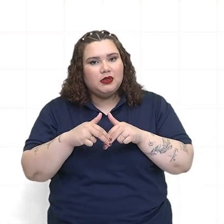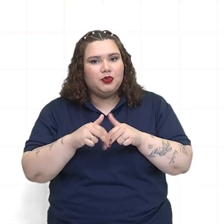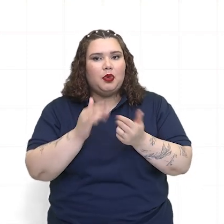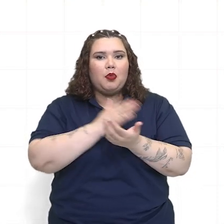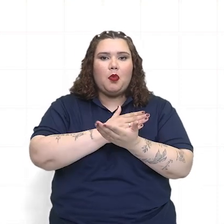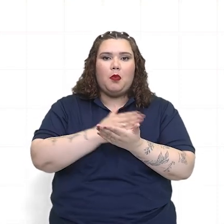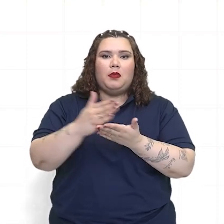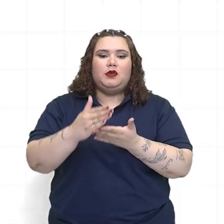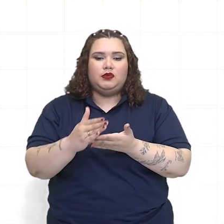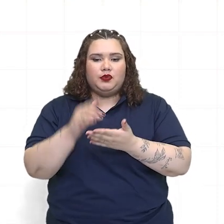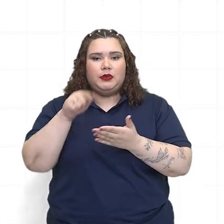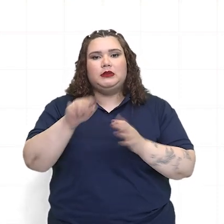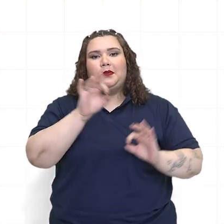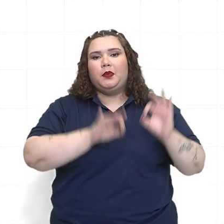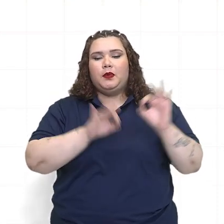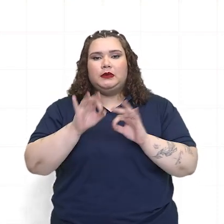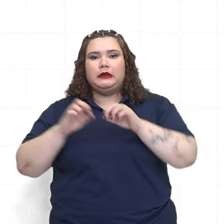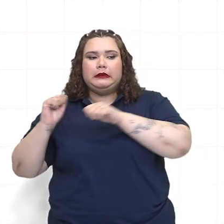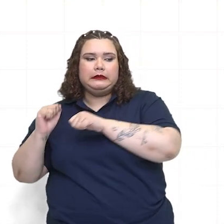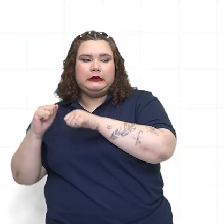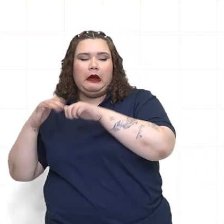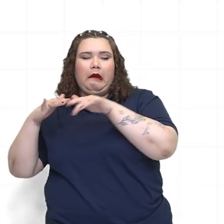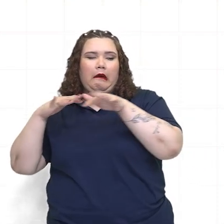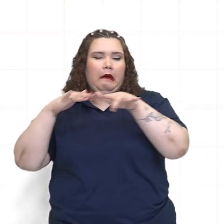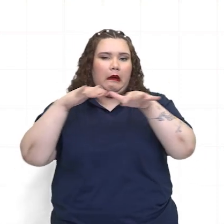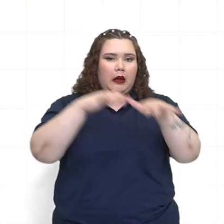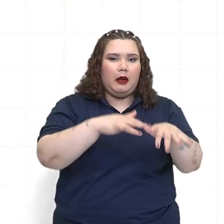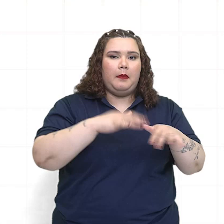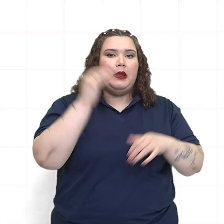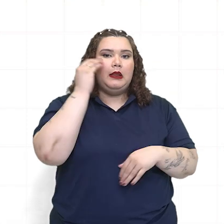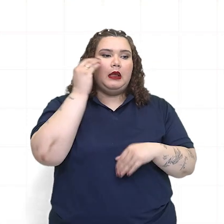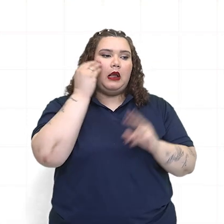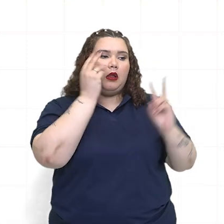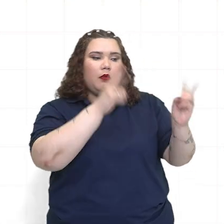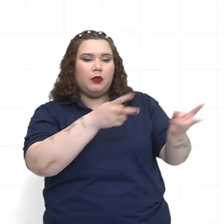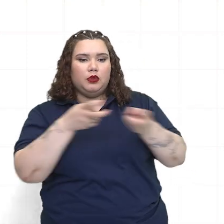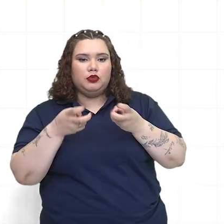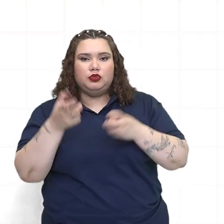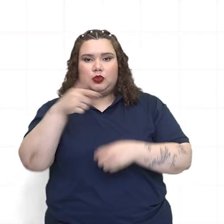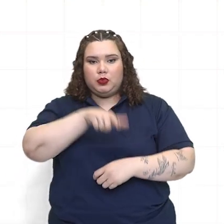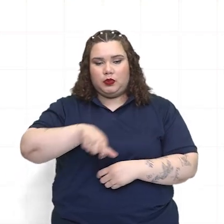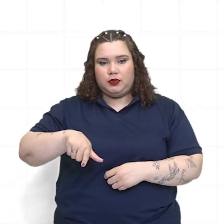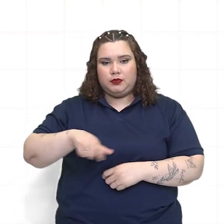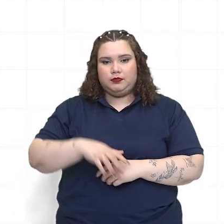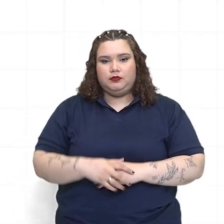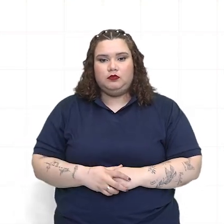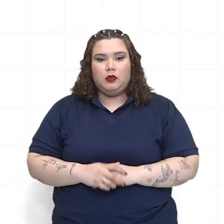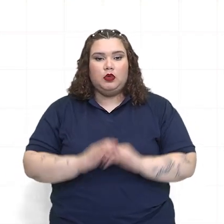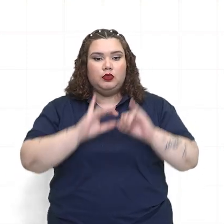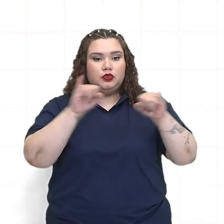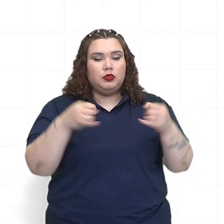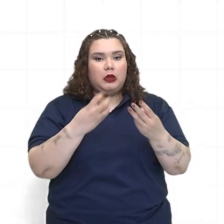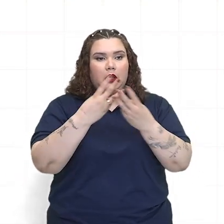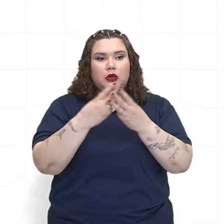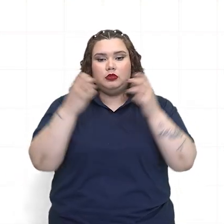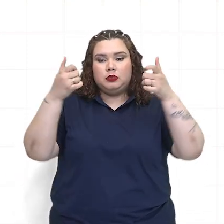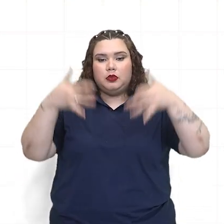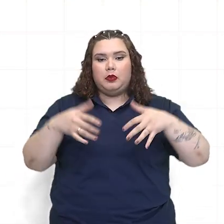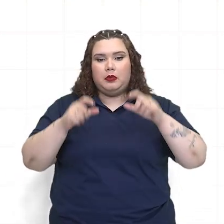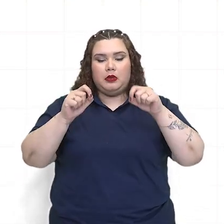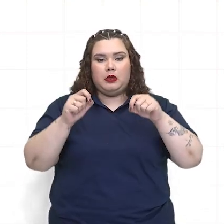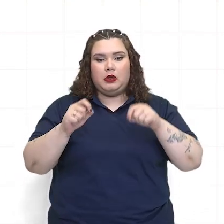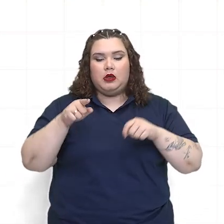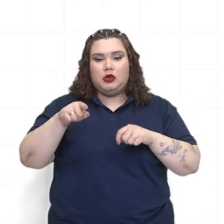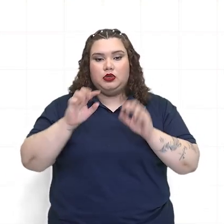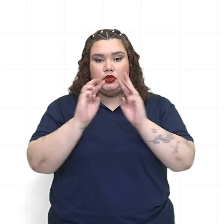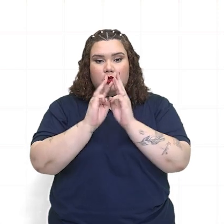seria o motivo inicial para justificar as cruzadas. E, para o judaísmo,